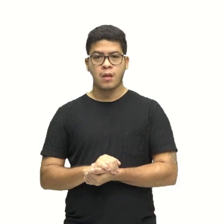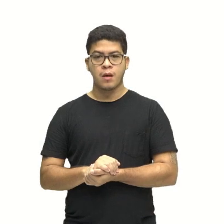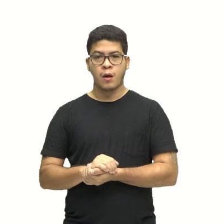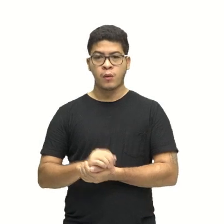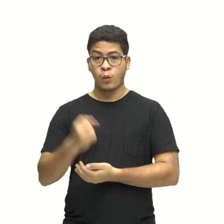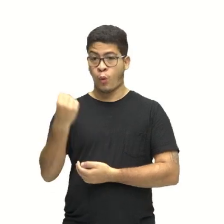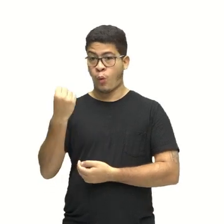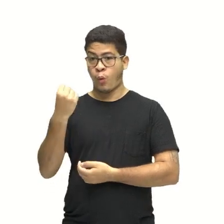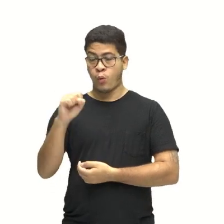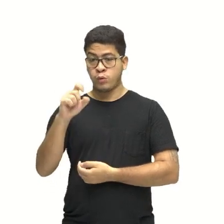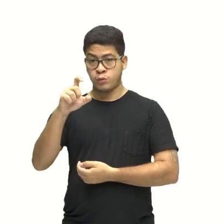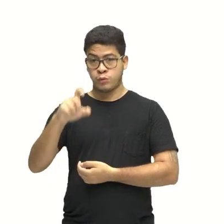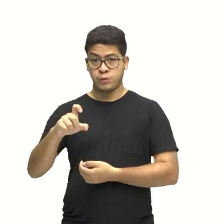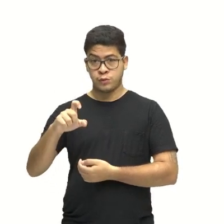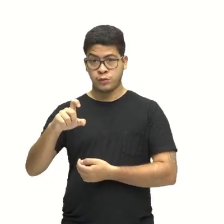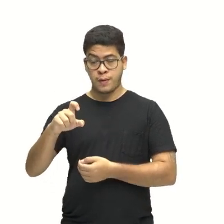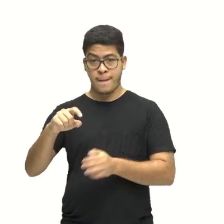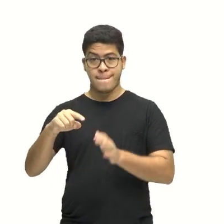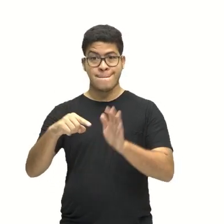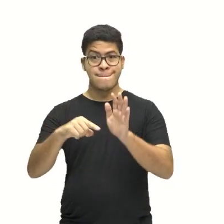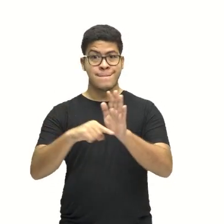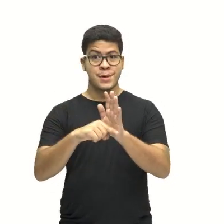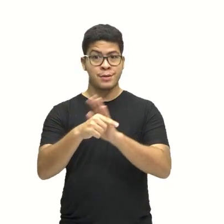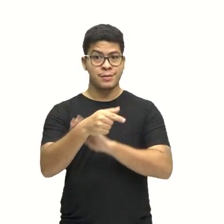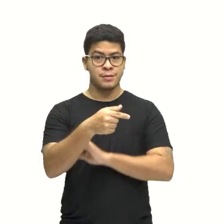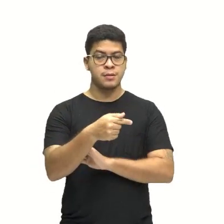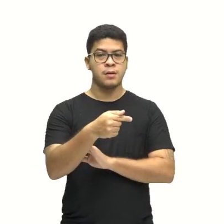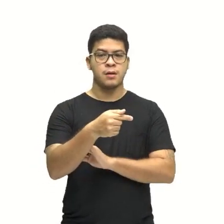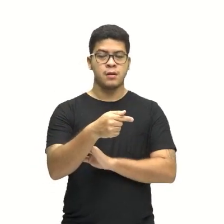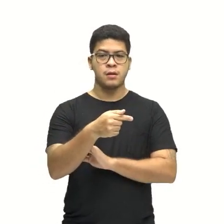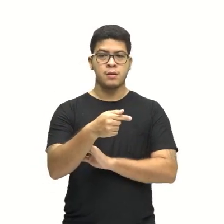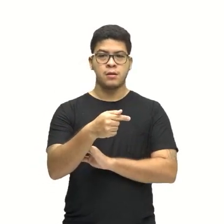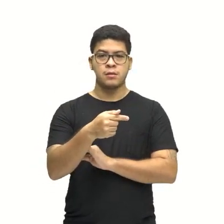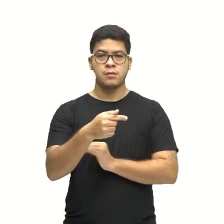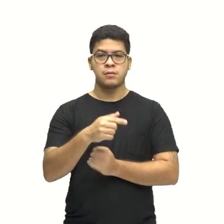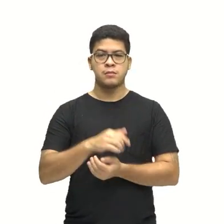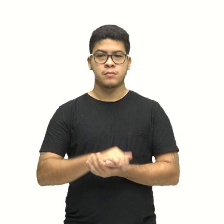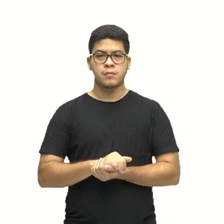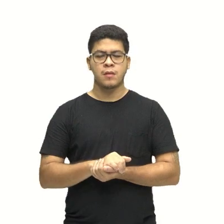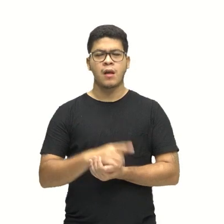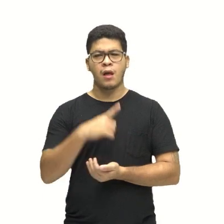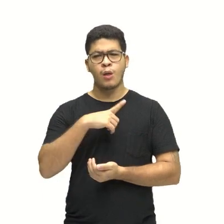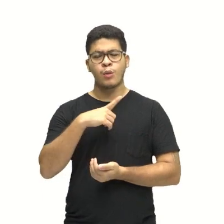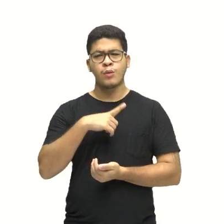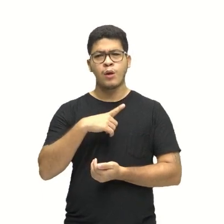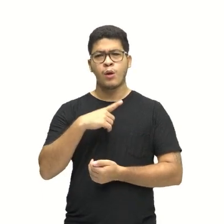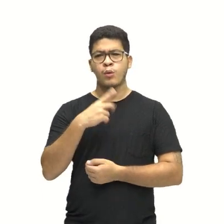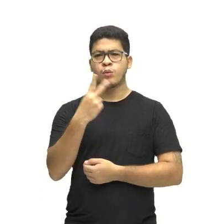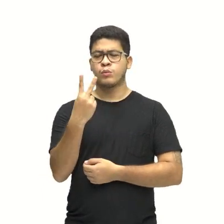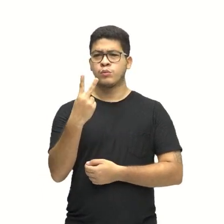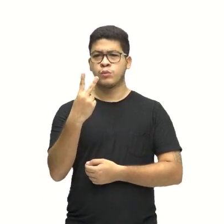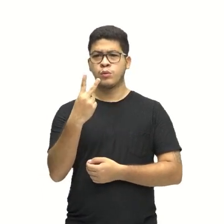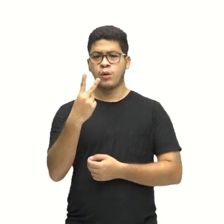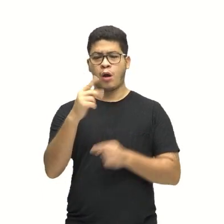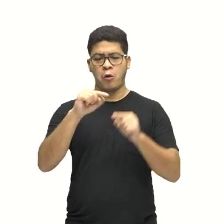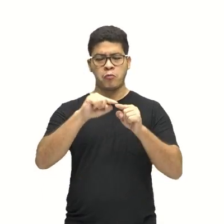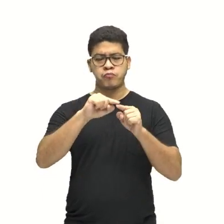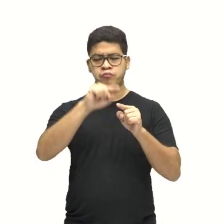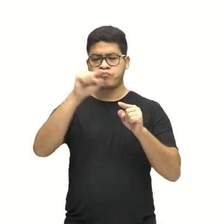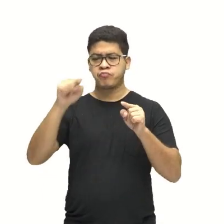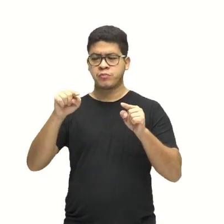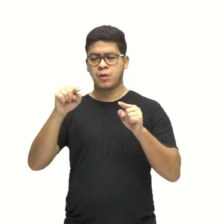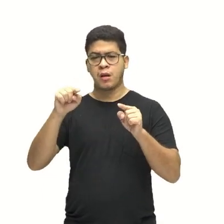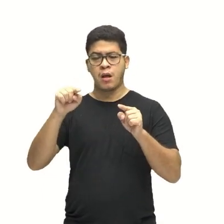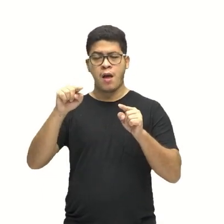agora depois, ali no segundo membro. Eu tenho 2 que multiplica x, e esse mesmo 2